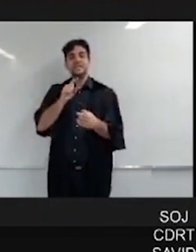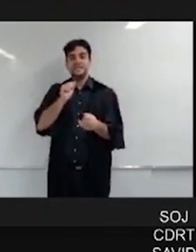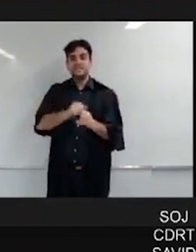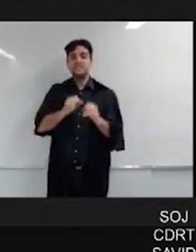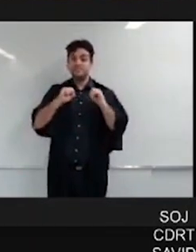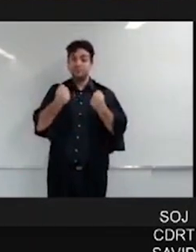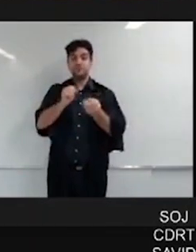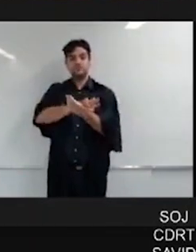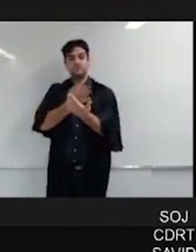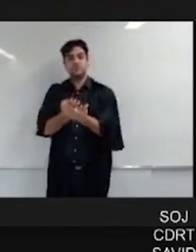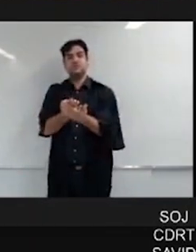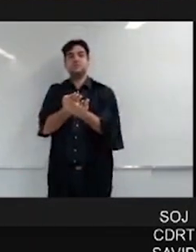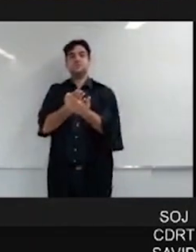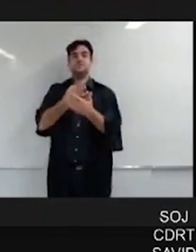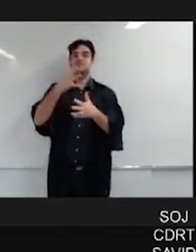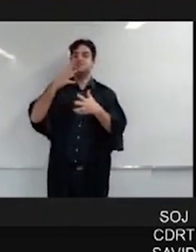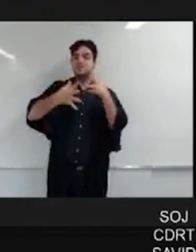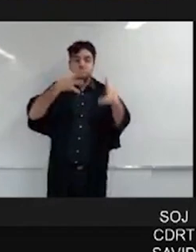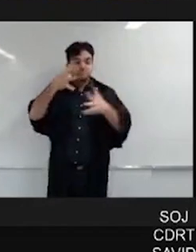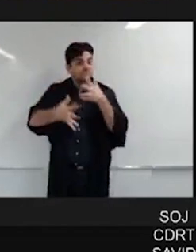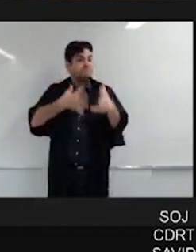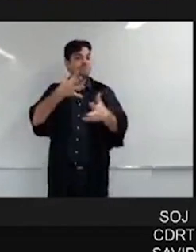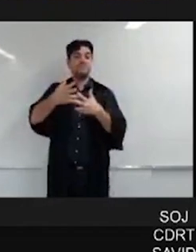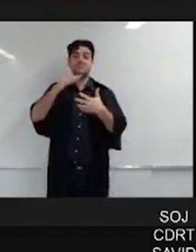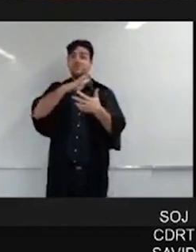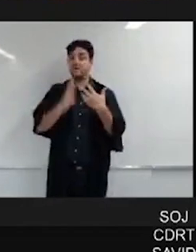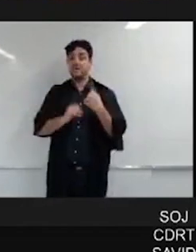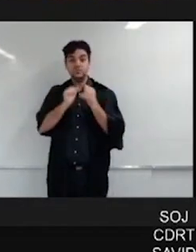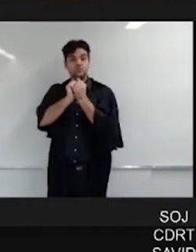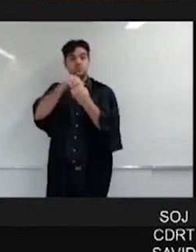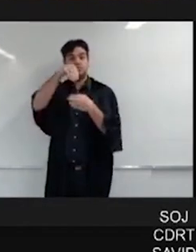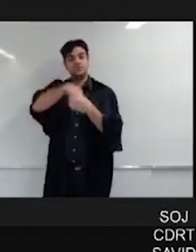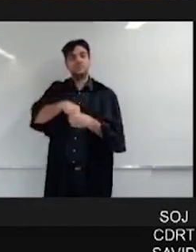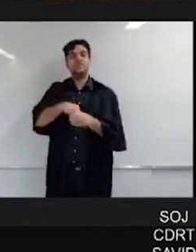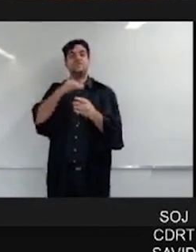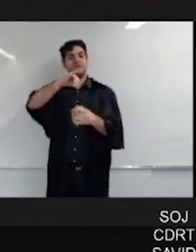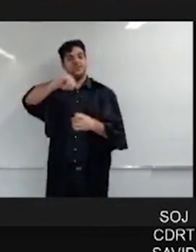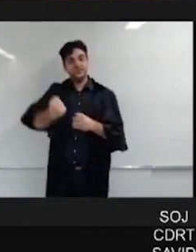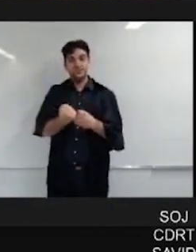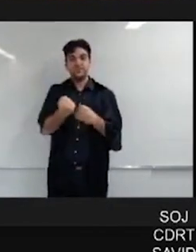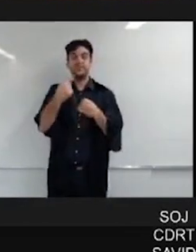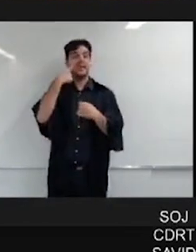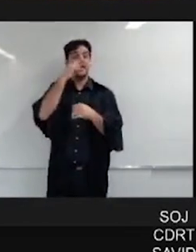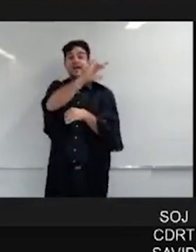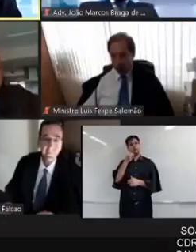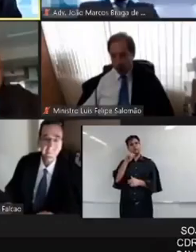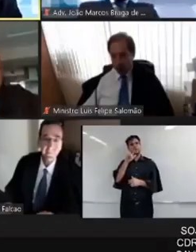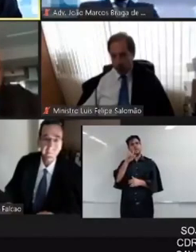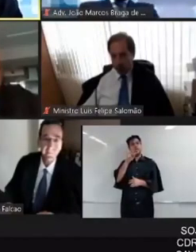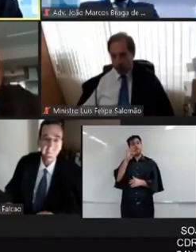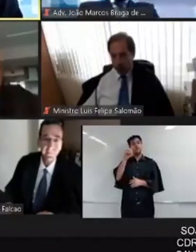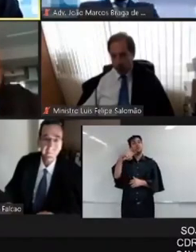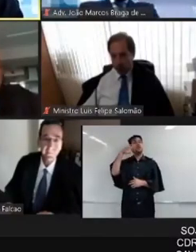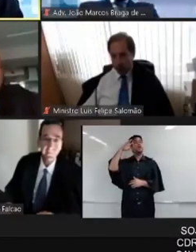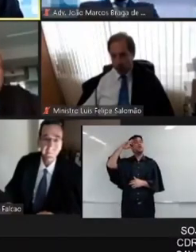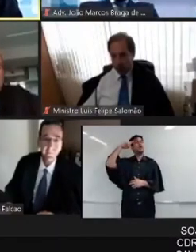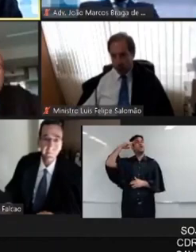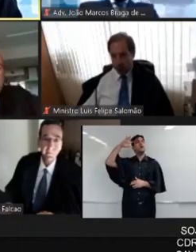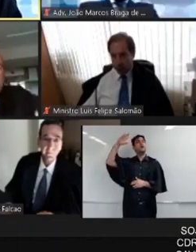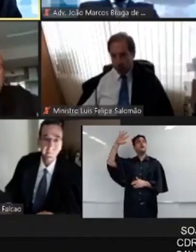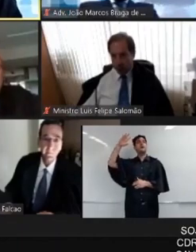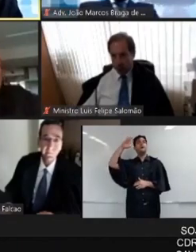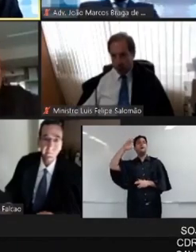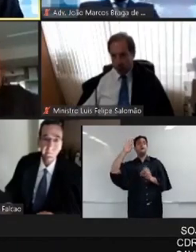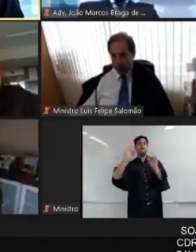intérprete de libras inserido na na veiculação da sessão no youtube advogados dos